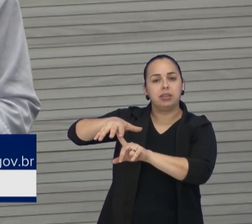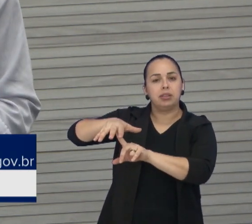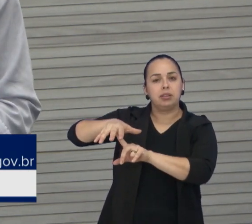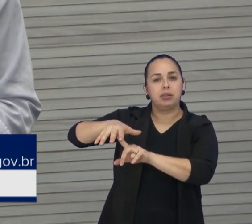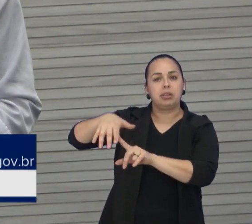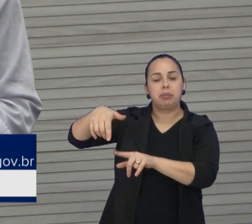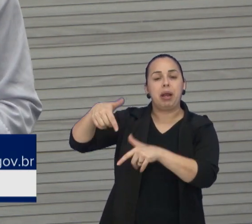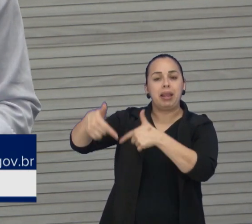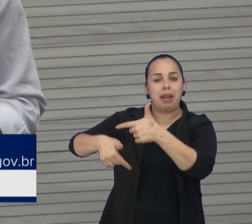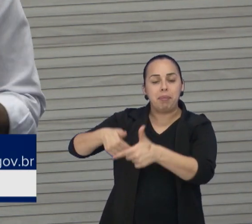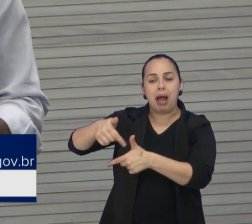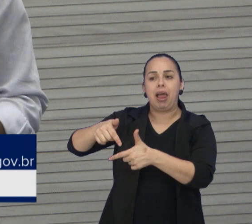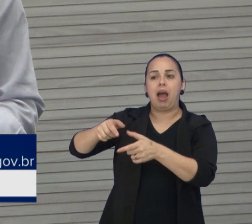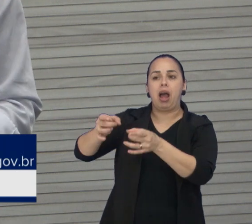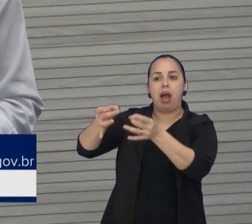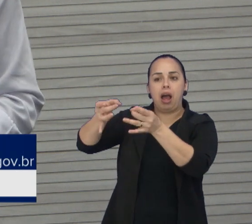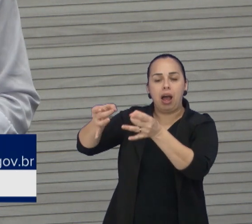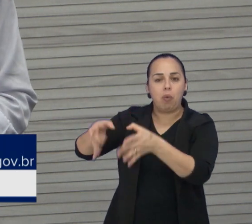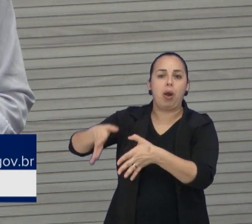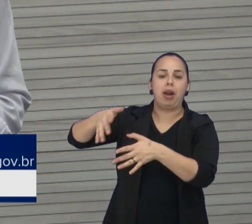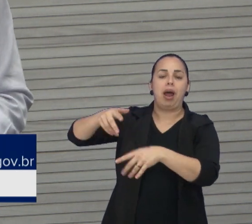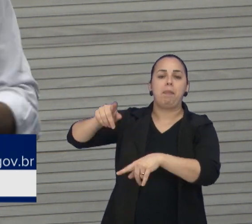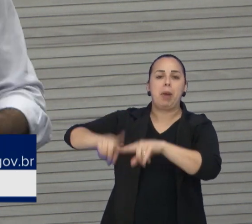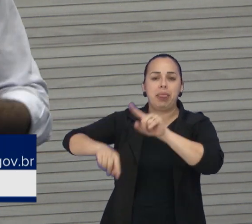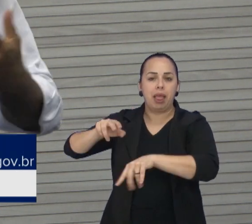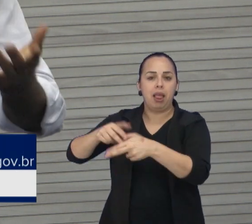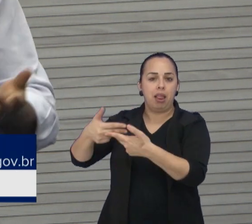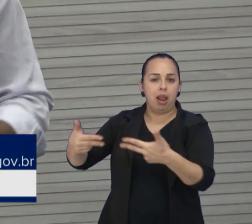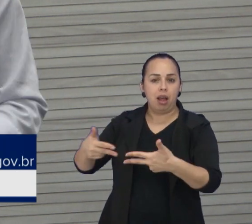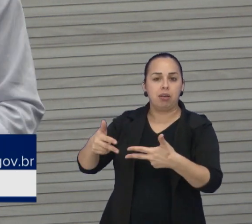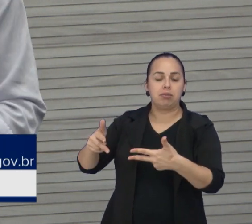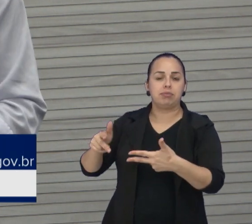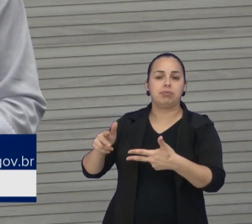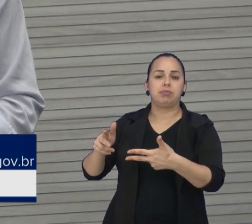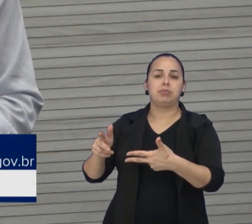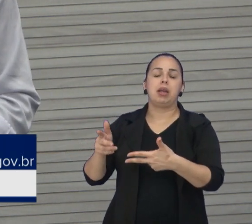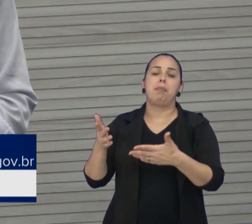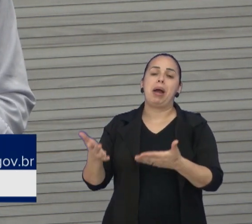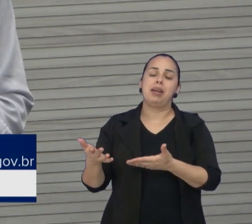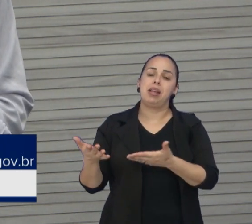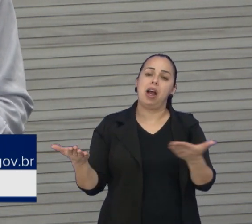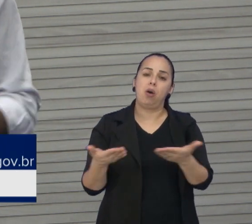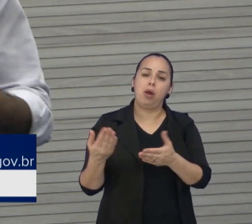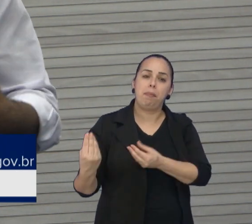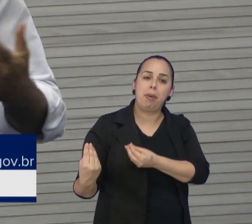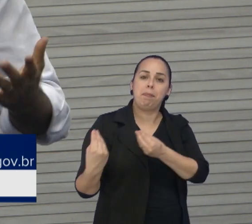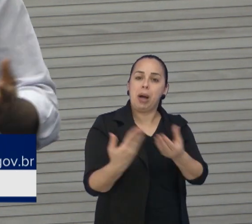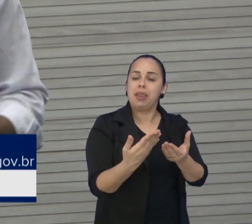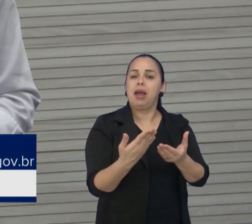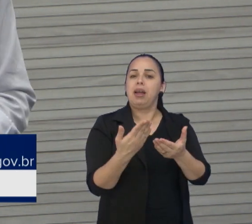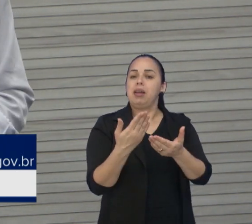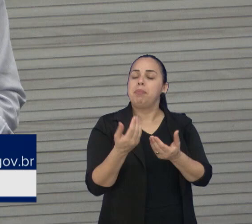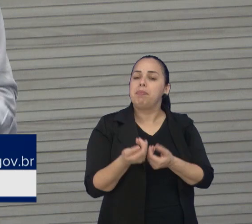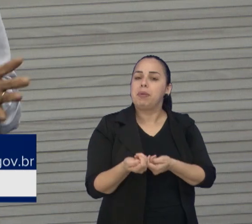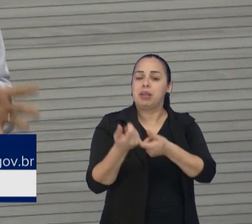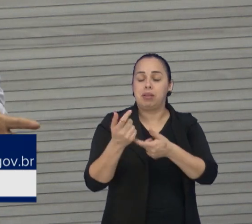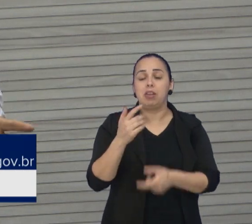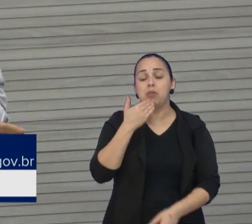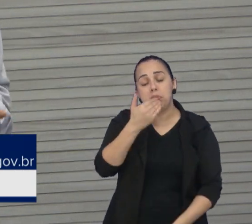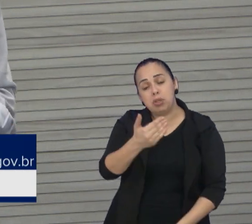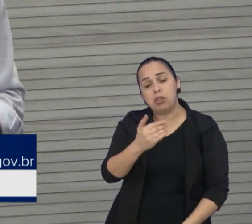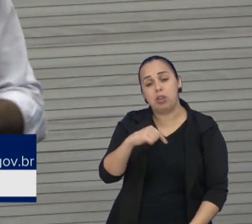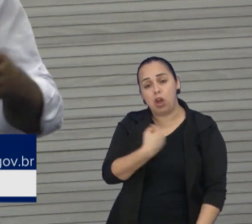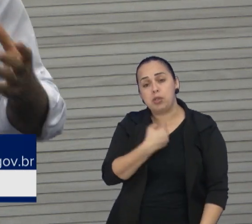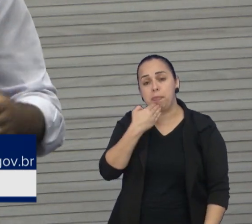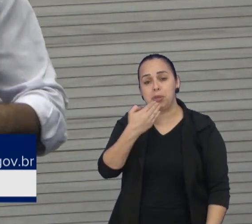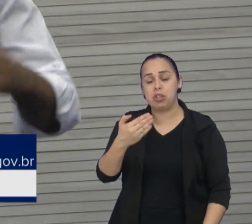de trabalho, e a contrapartida foi trazer um benefício para a comunidade. E ali a gente pediu que pudesse